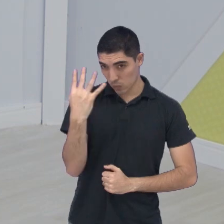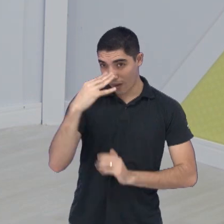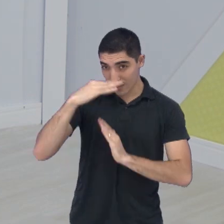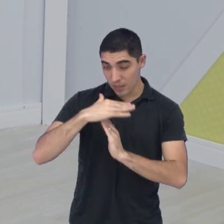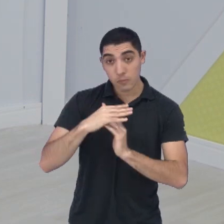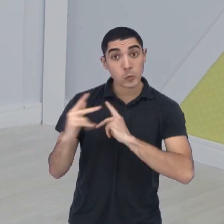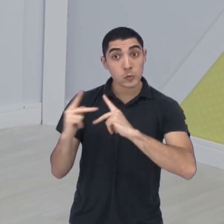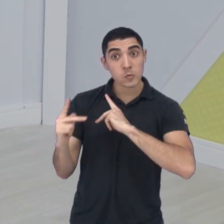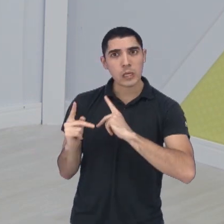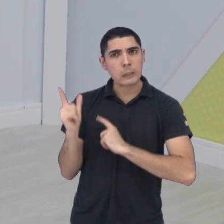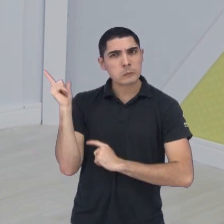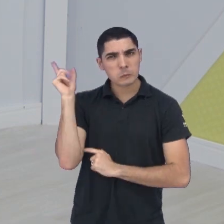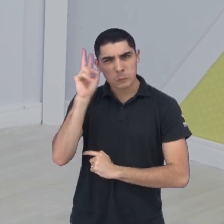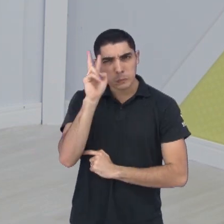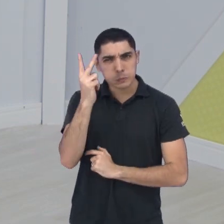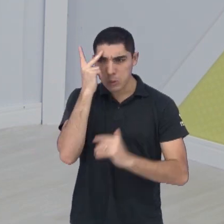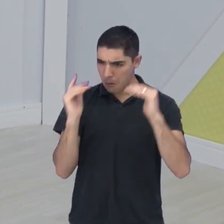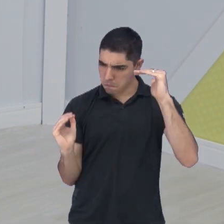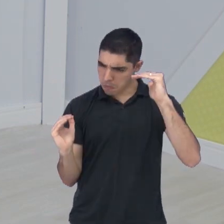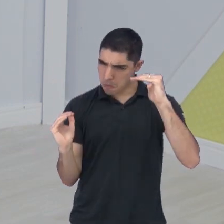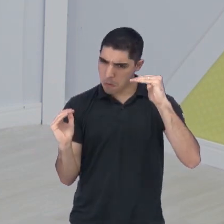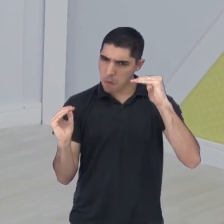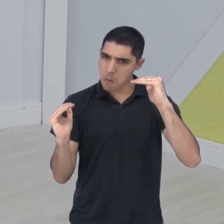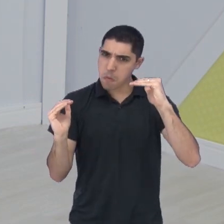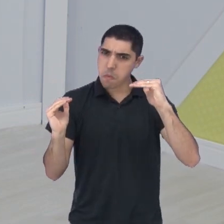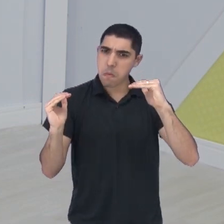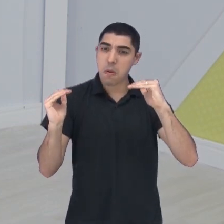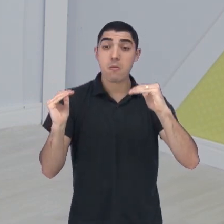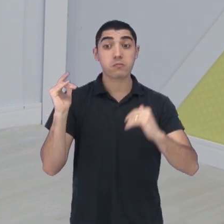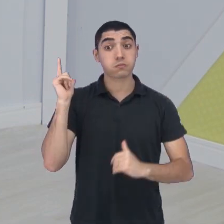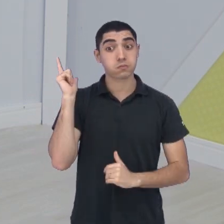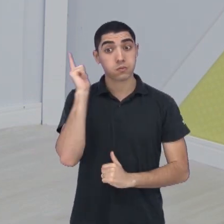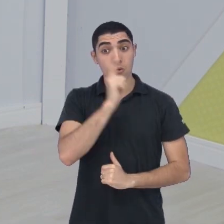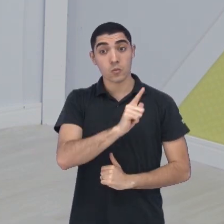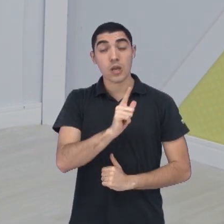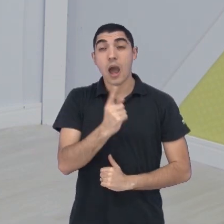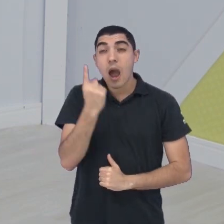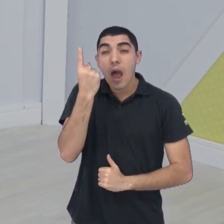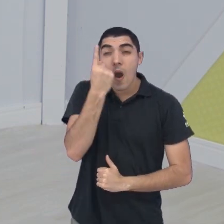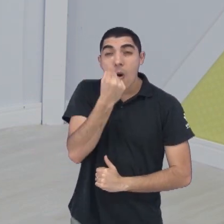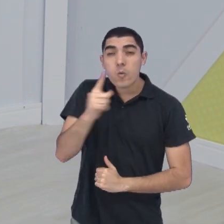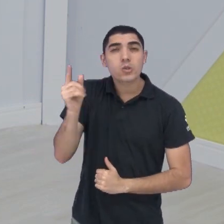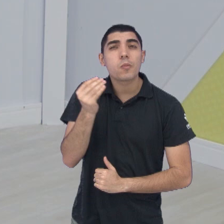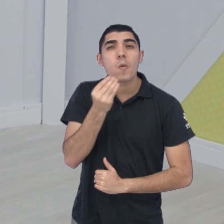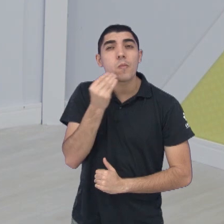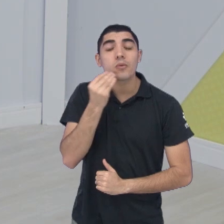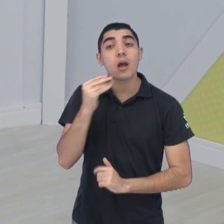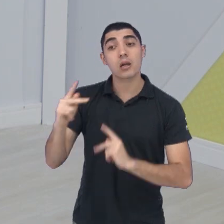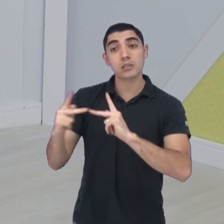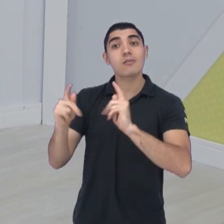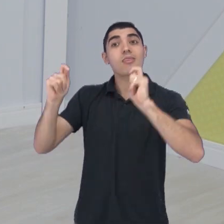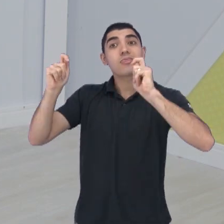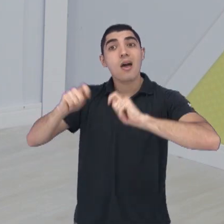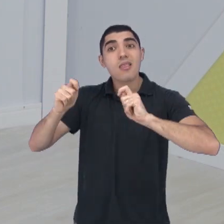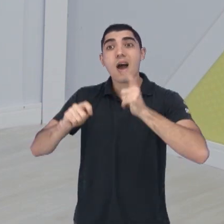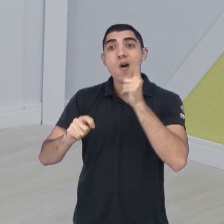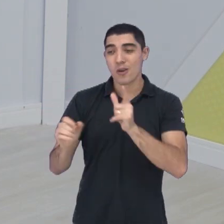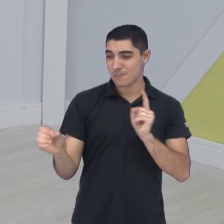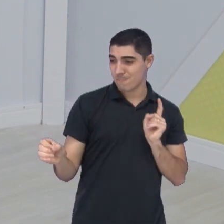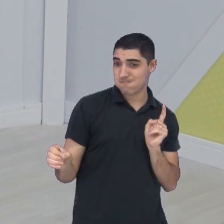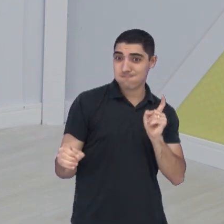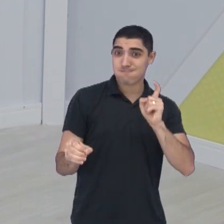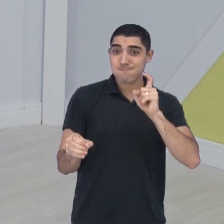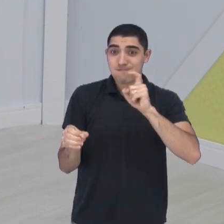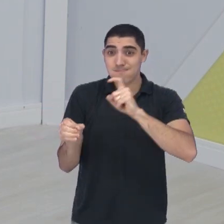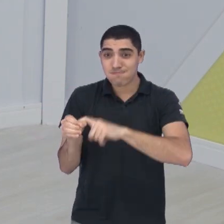foi buscar esse resultado e teve a bola da vez na última bola. O São José trabalhou, deu tudo certinho,